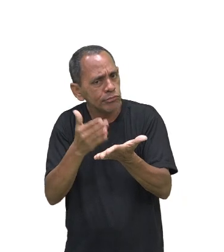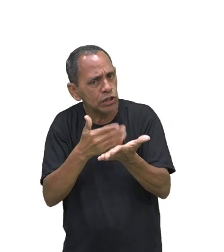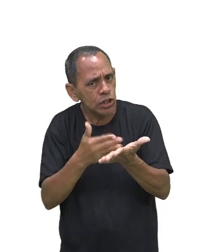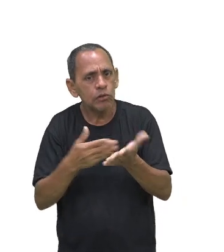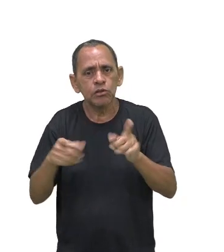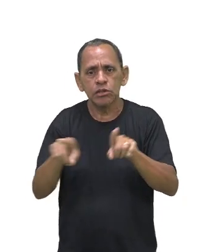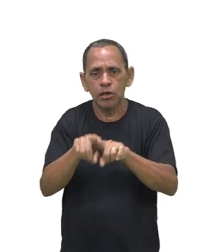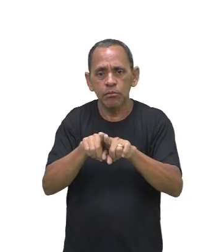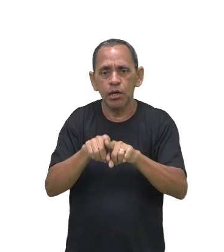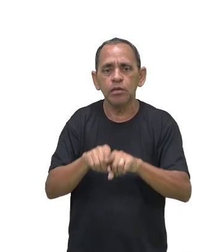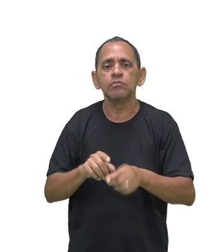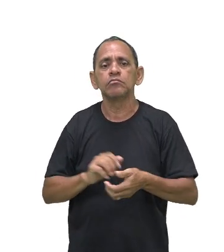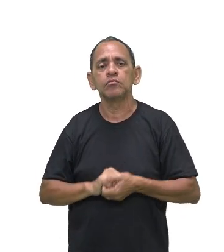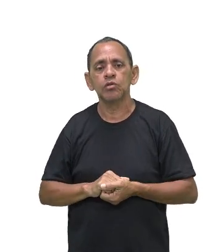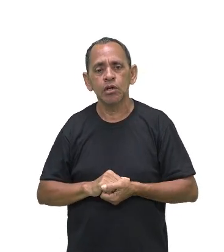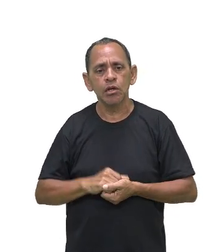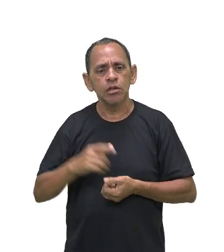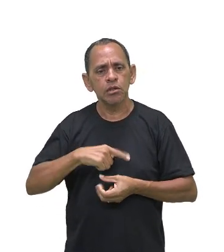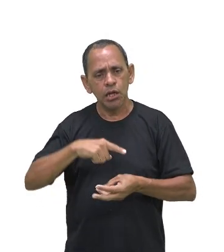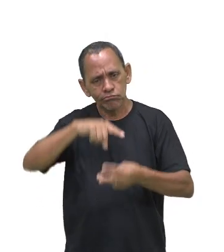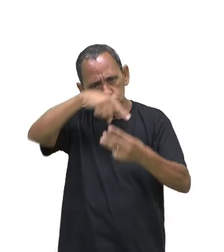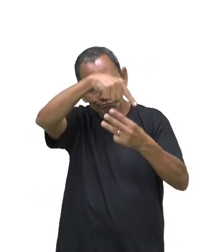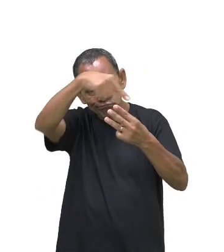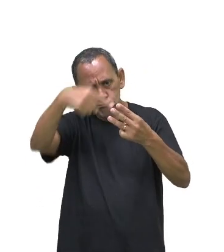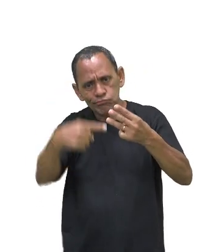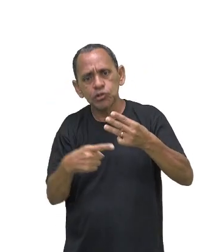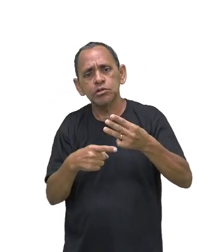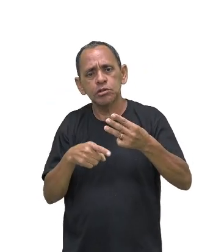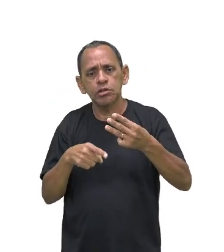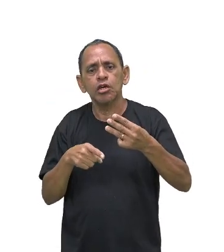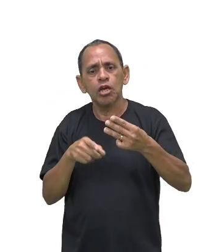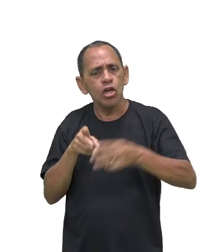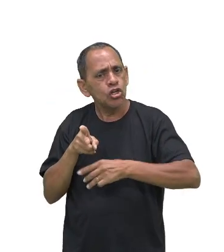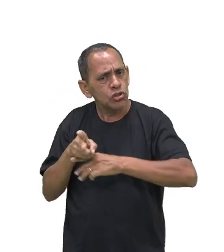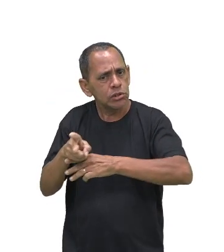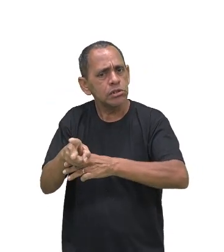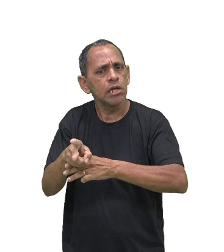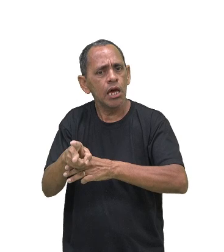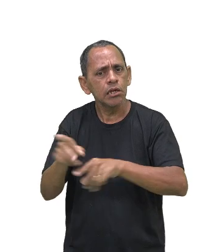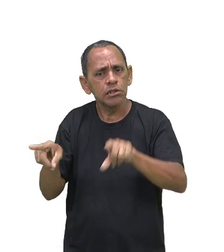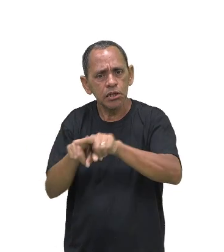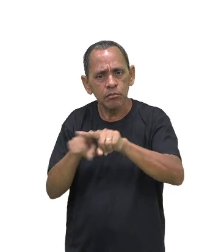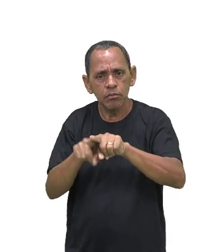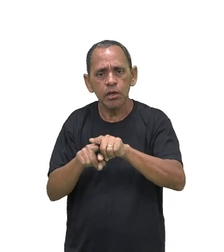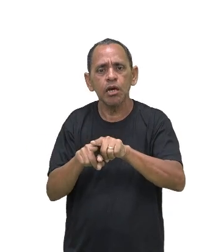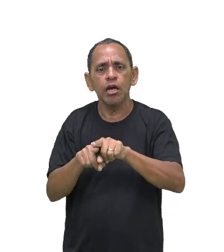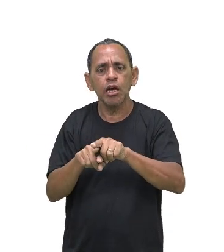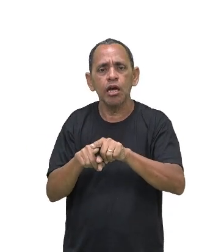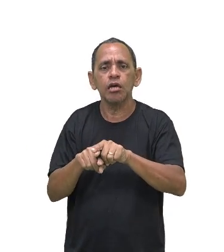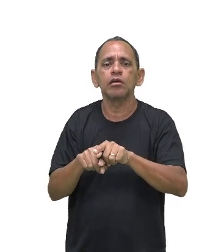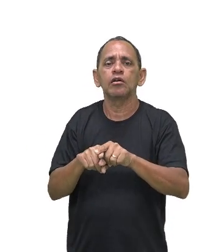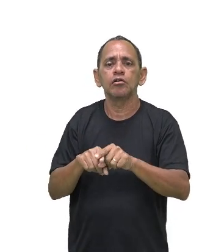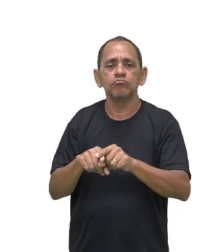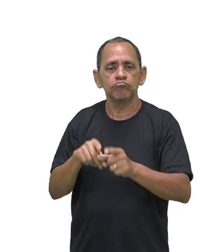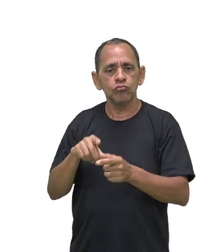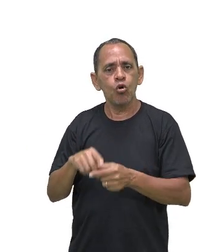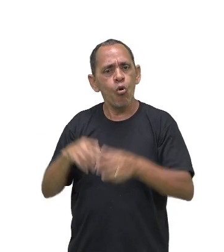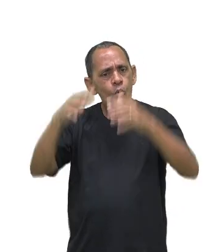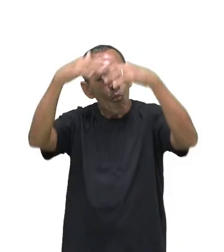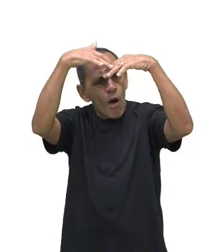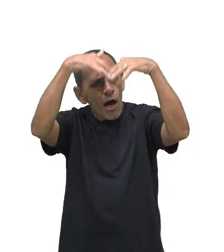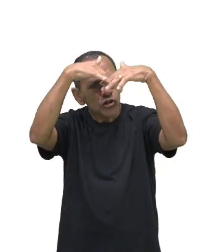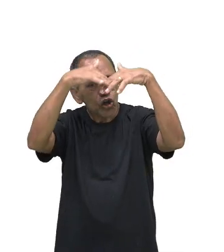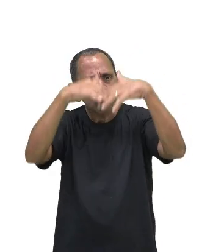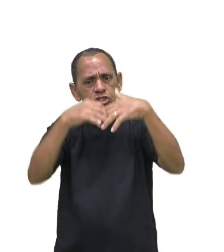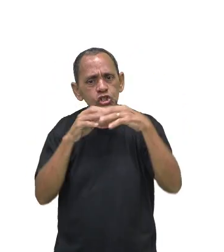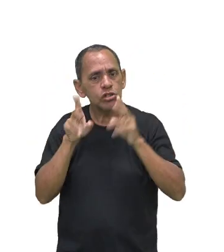são 3, também seguem esta mesma linha de raciocínio. E quais são as 3 partes